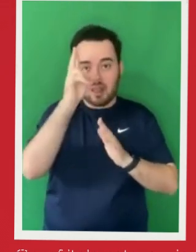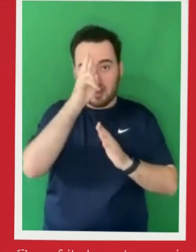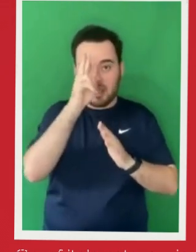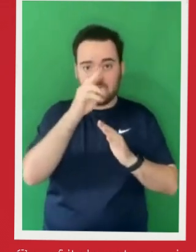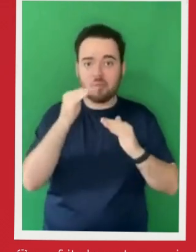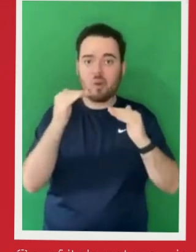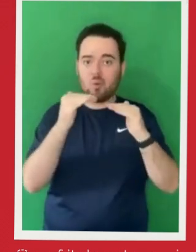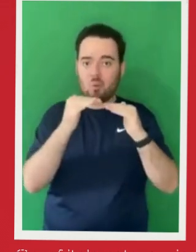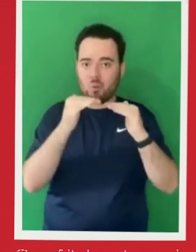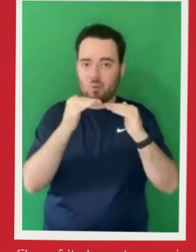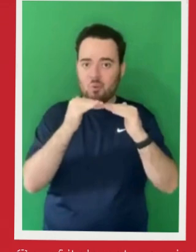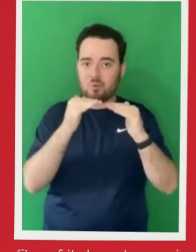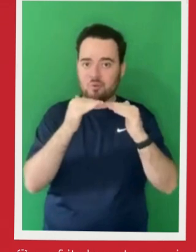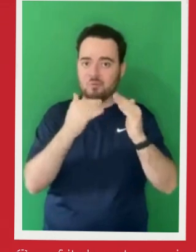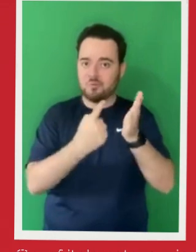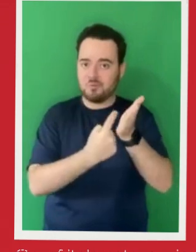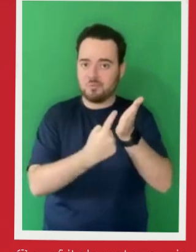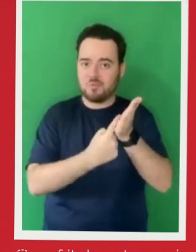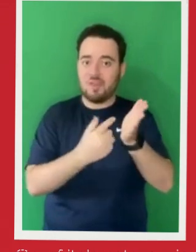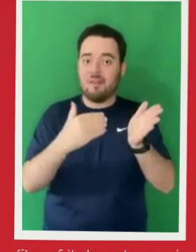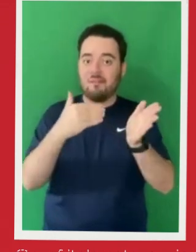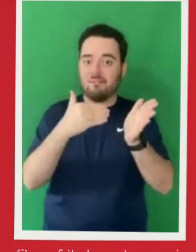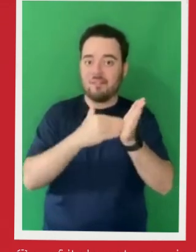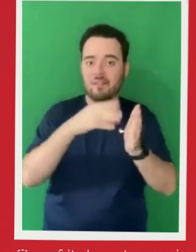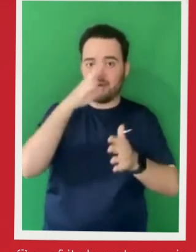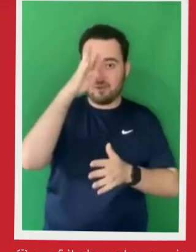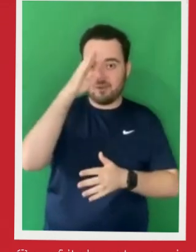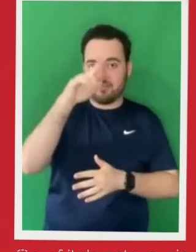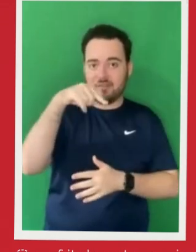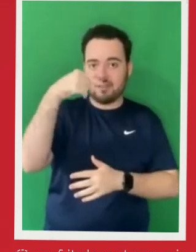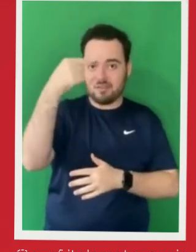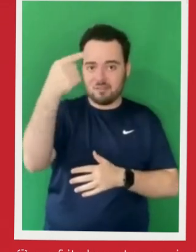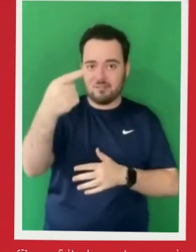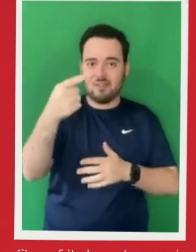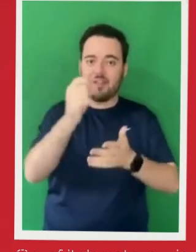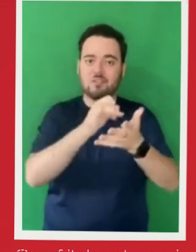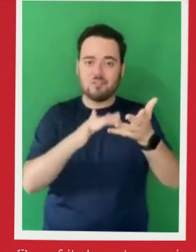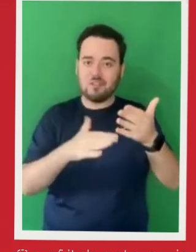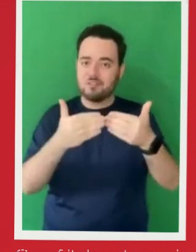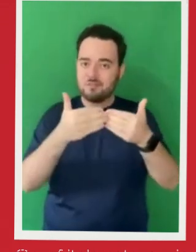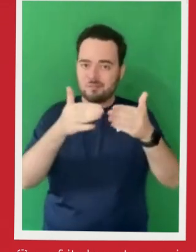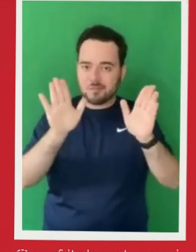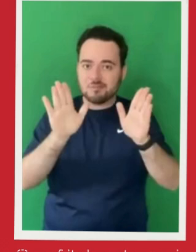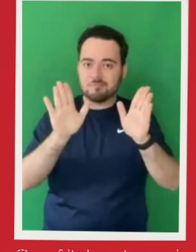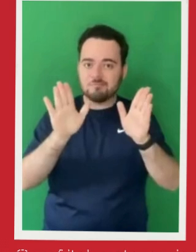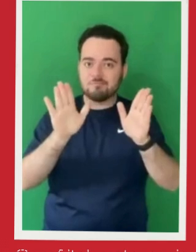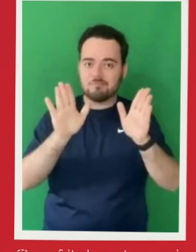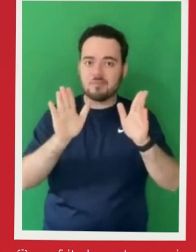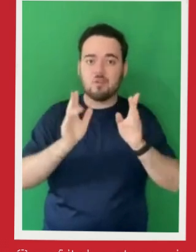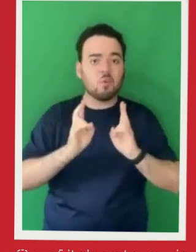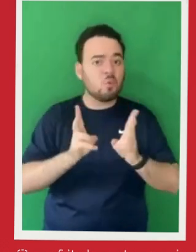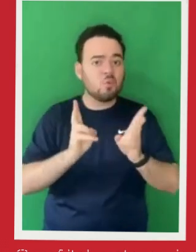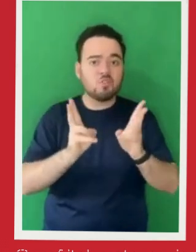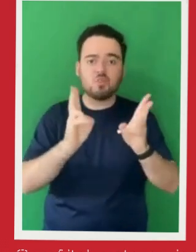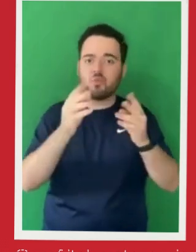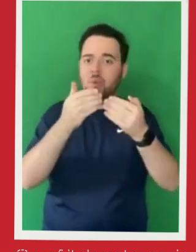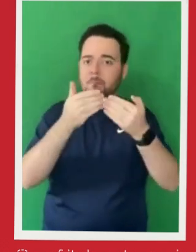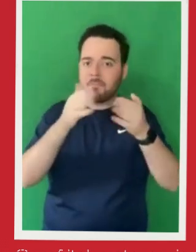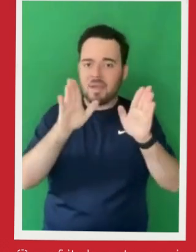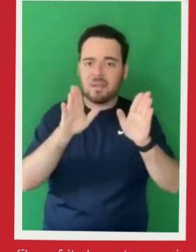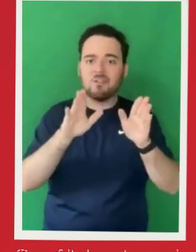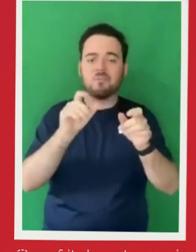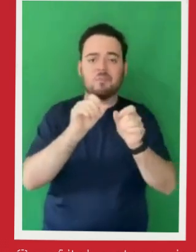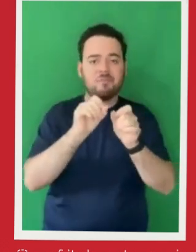favor, lembra que o nosso acordo era que até a quarta-feira seguinte a gente deixava o exercício aberto. A gente